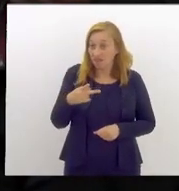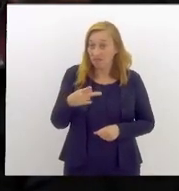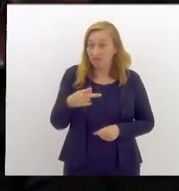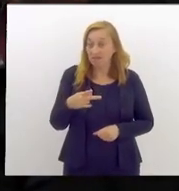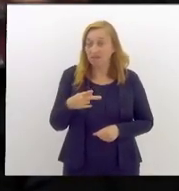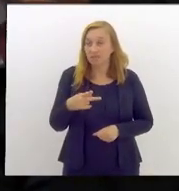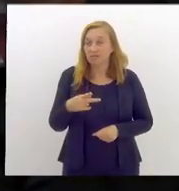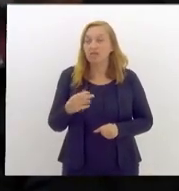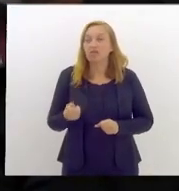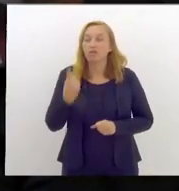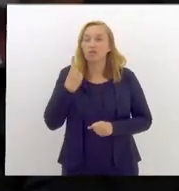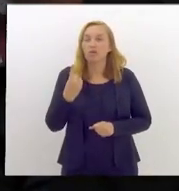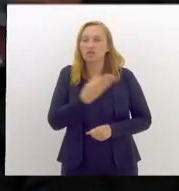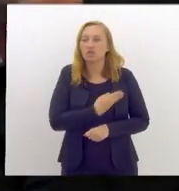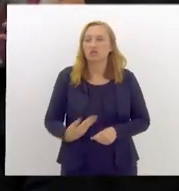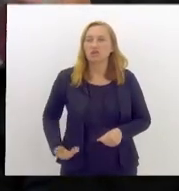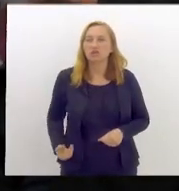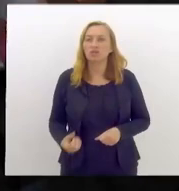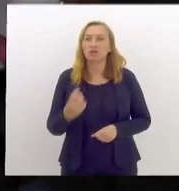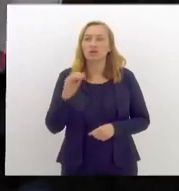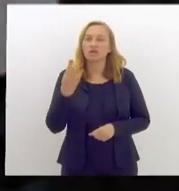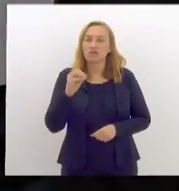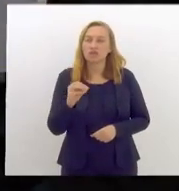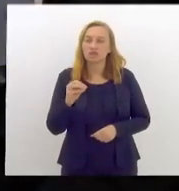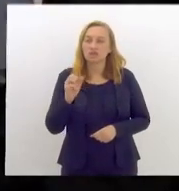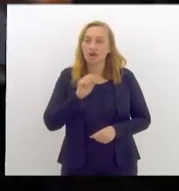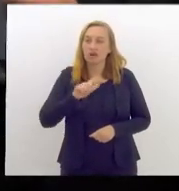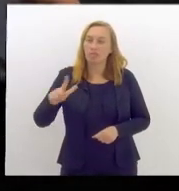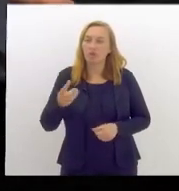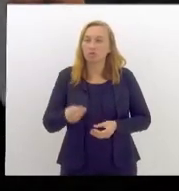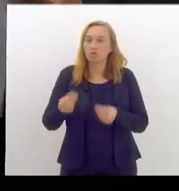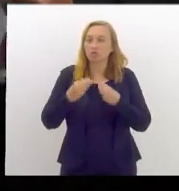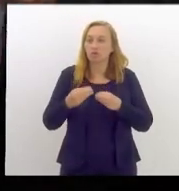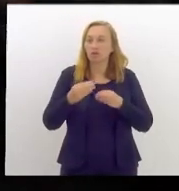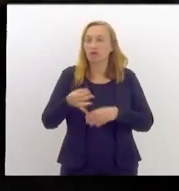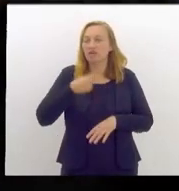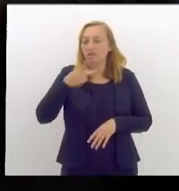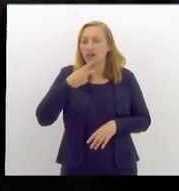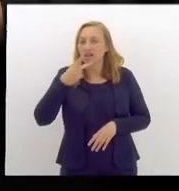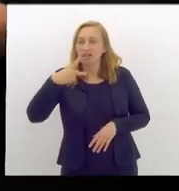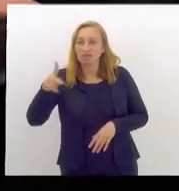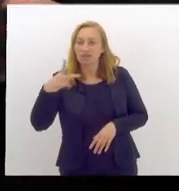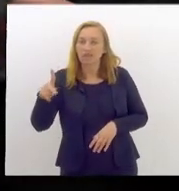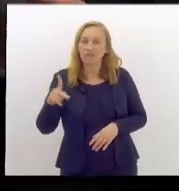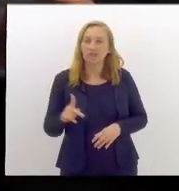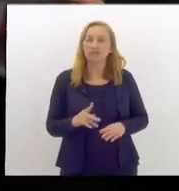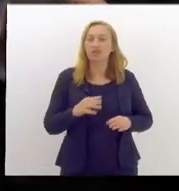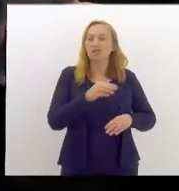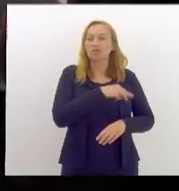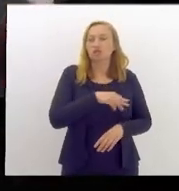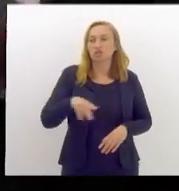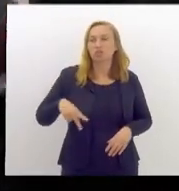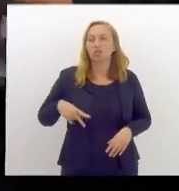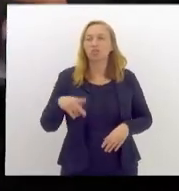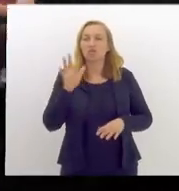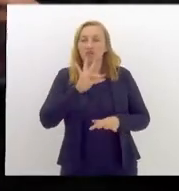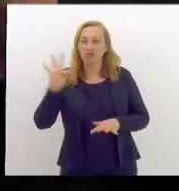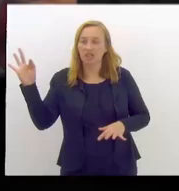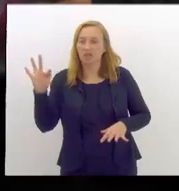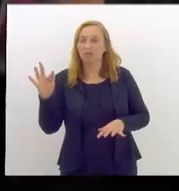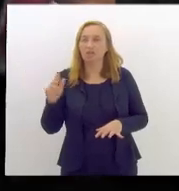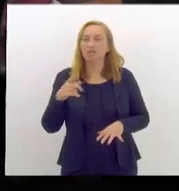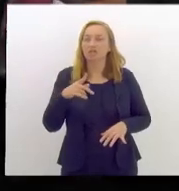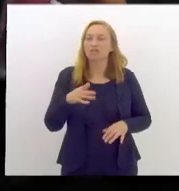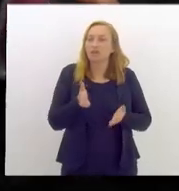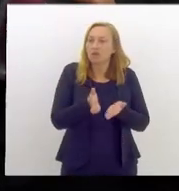que o ex-governador Sérgio Cabral nos deu no depoimento dele lá na do Ministério Público Federal quando a gente